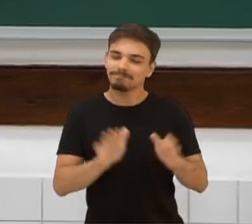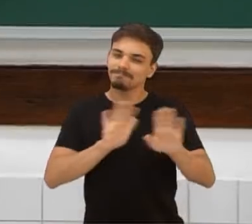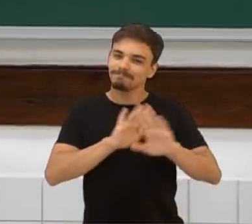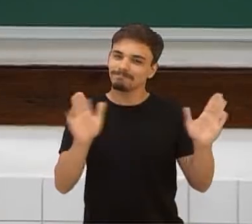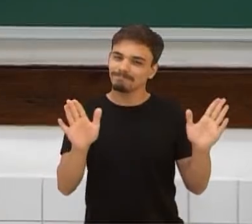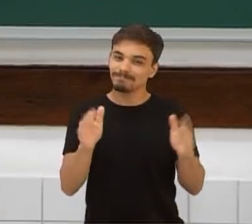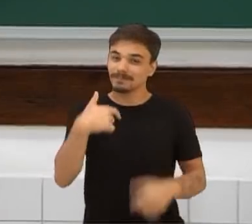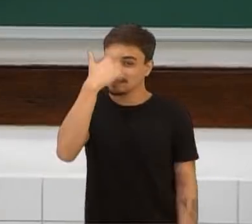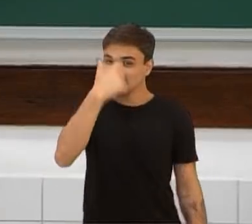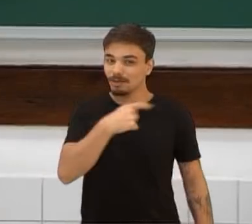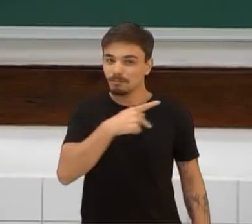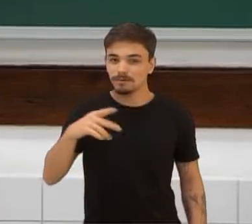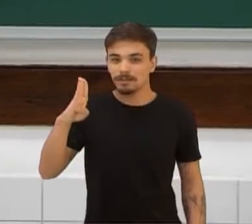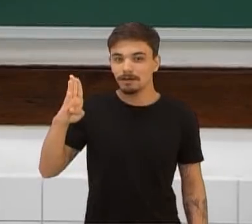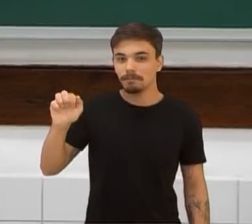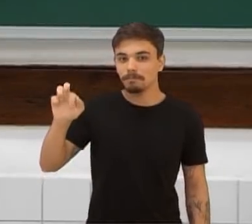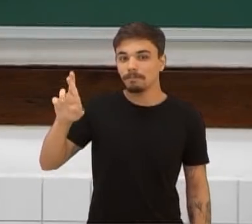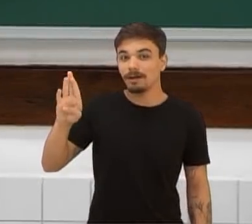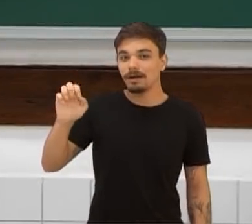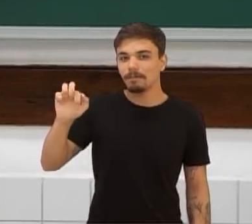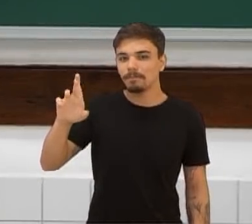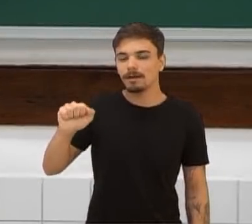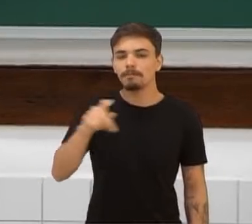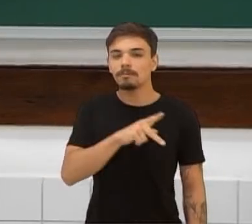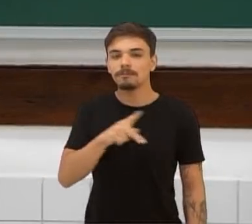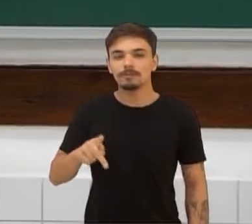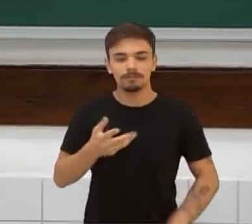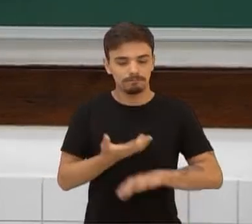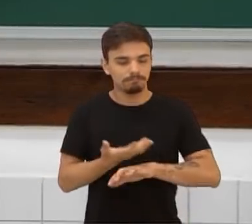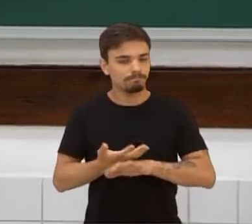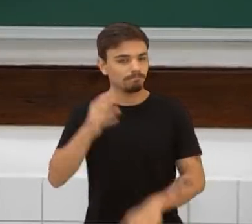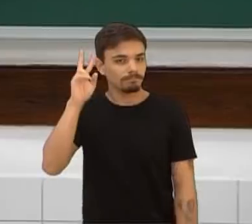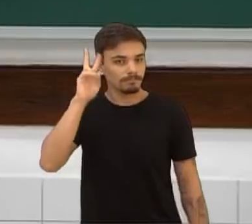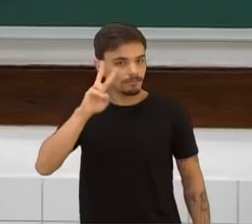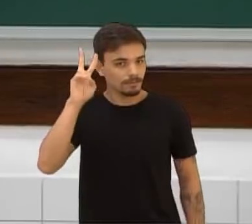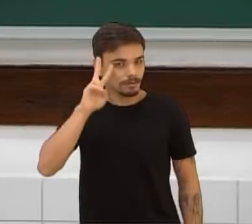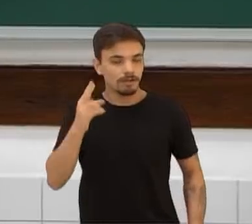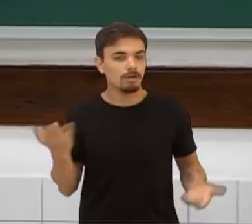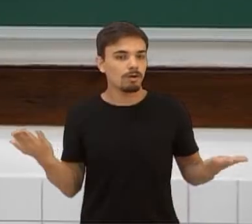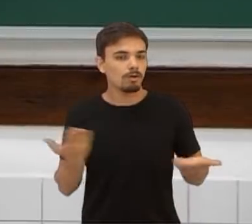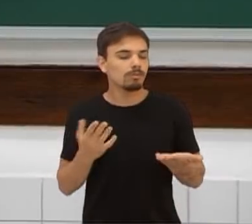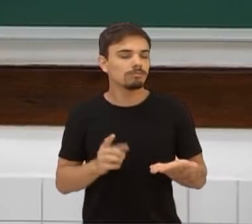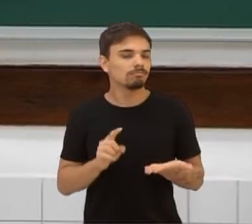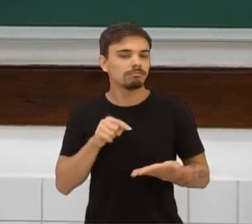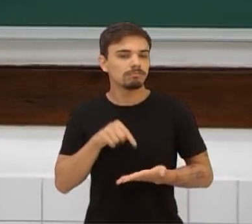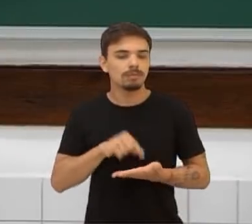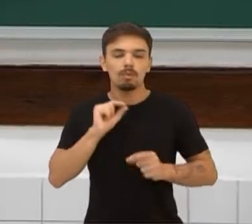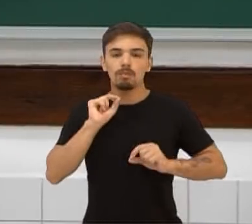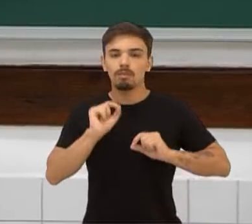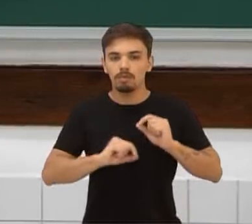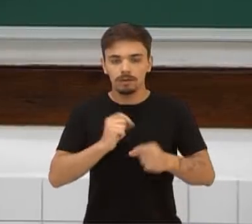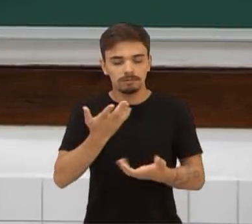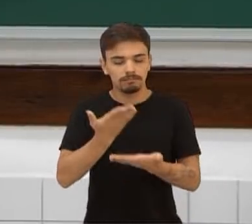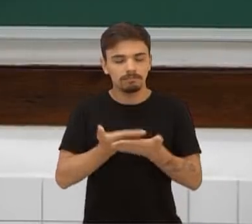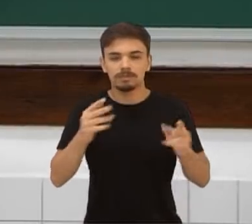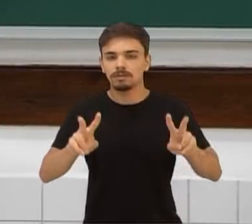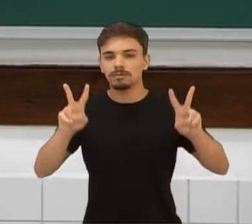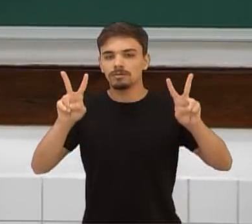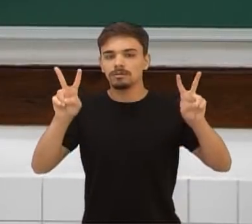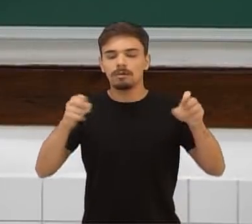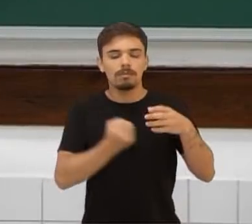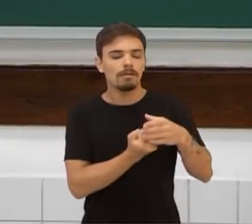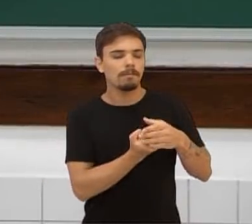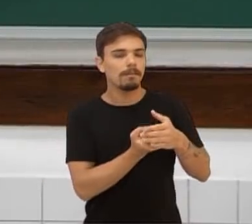Oi, pessoal! Eu sou a professora Bárbara, a professora de vocês de História. Estamos aqui para uma aula sobre